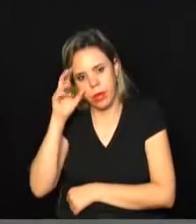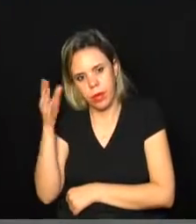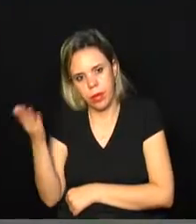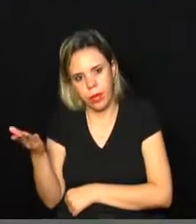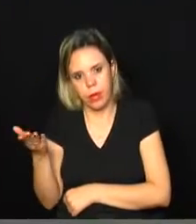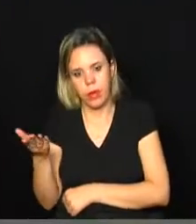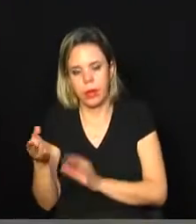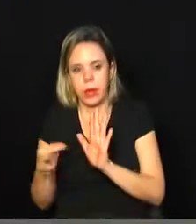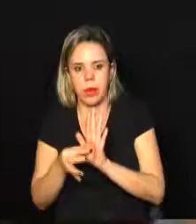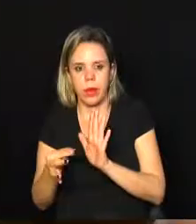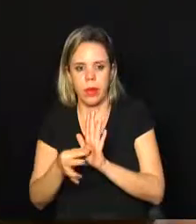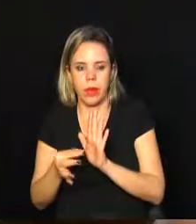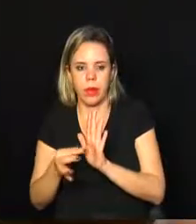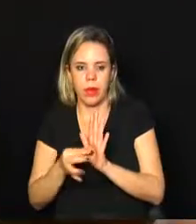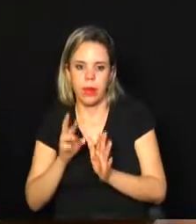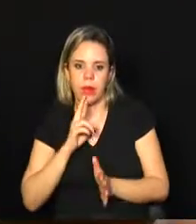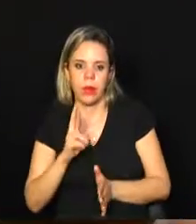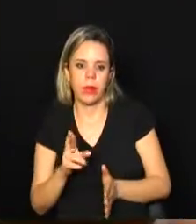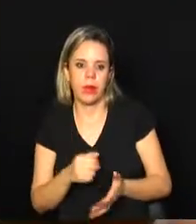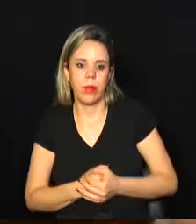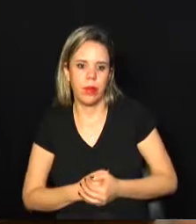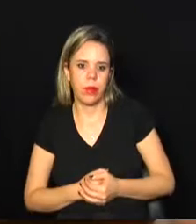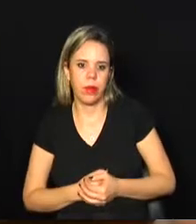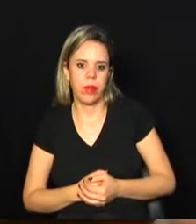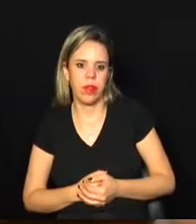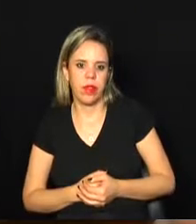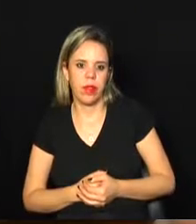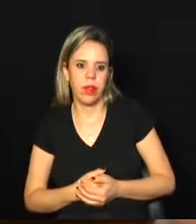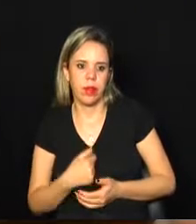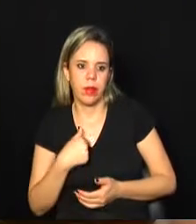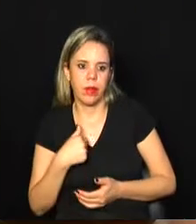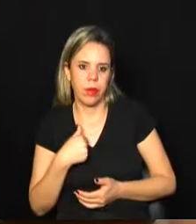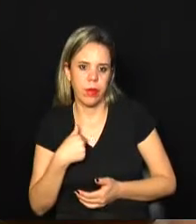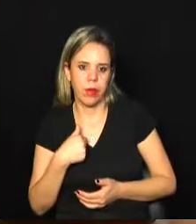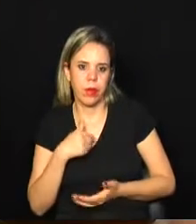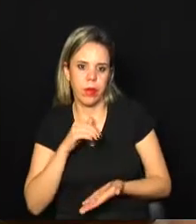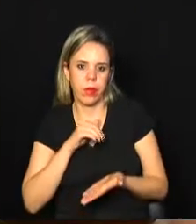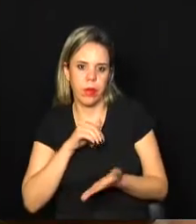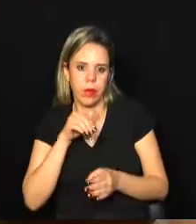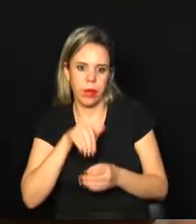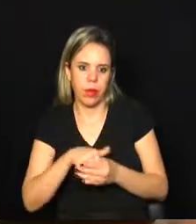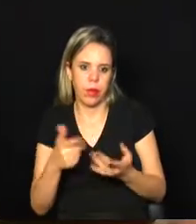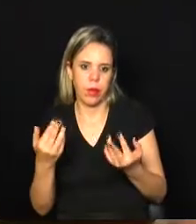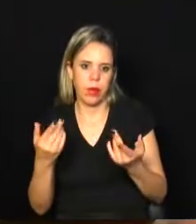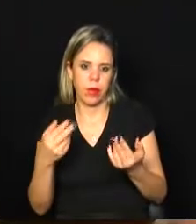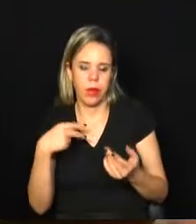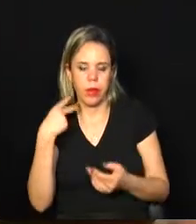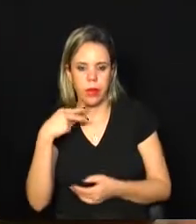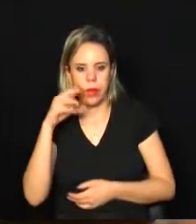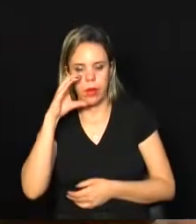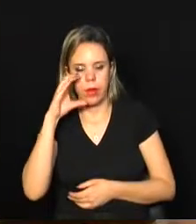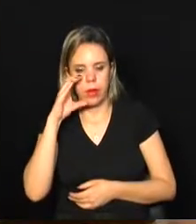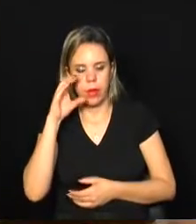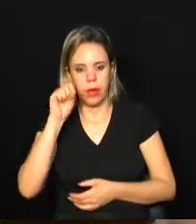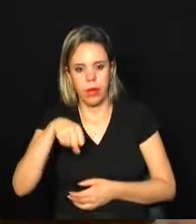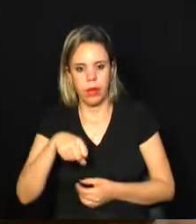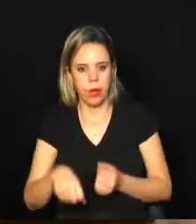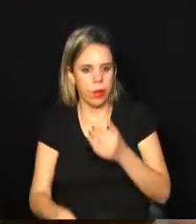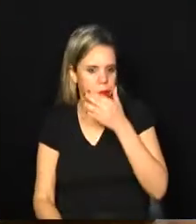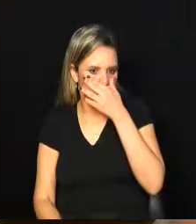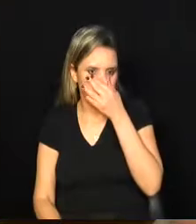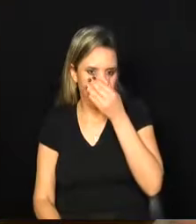paralisar a o seu parecer e o acompanho o voto do Vereador Luiz Cirilo voto é